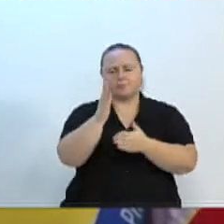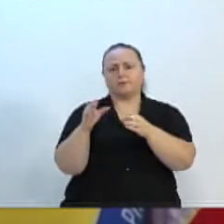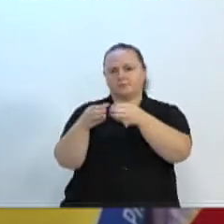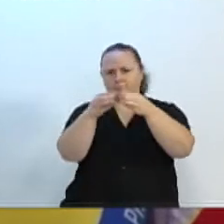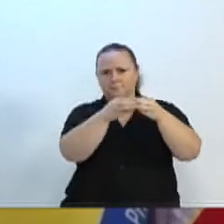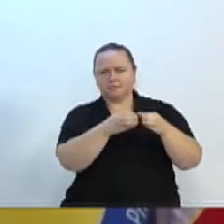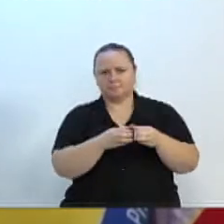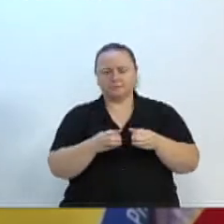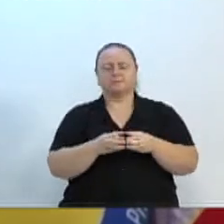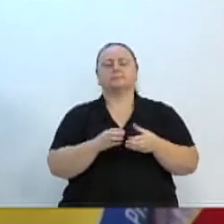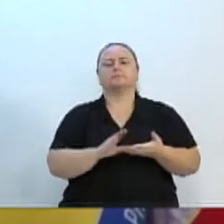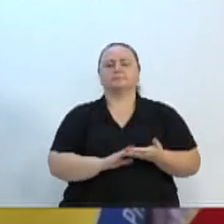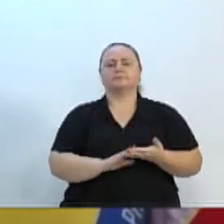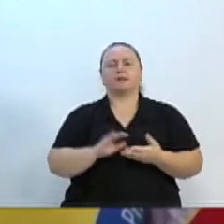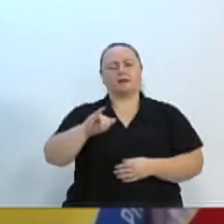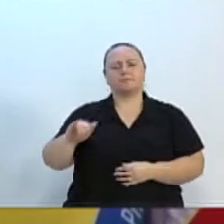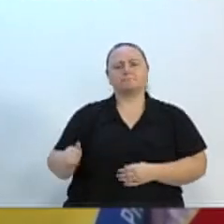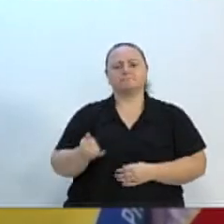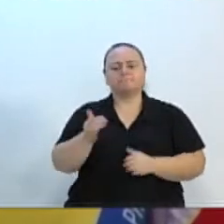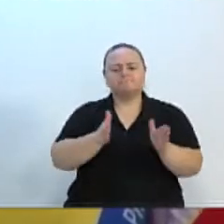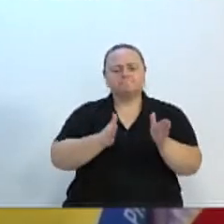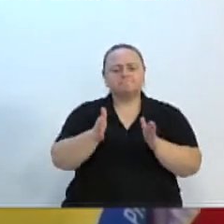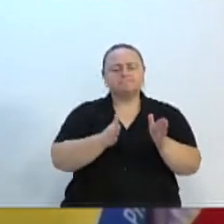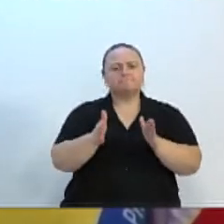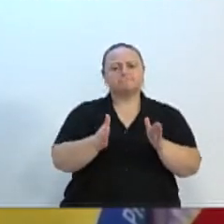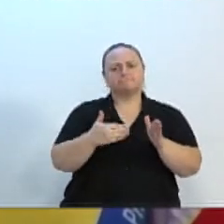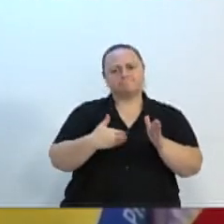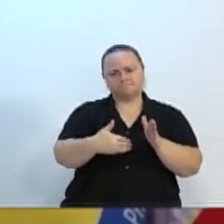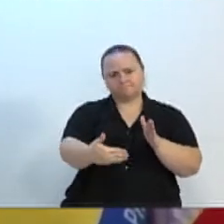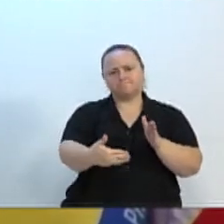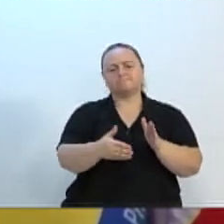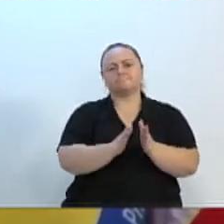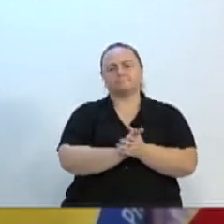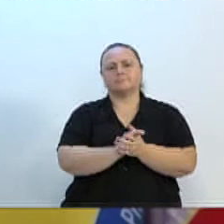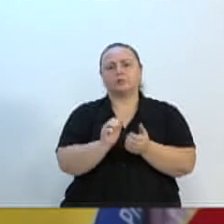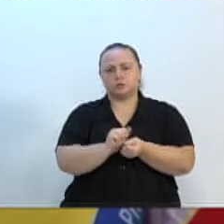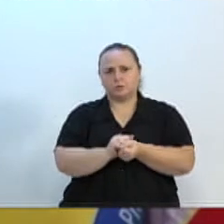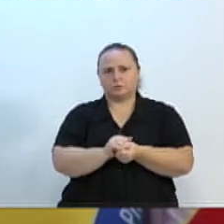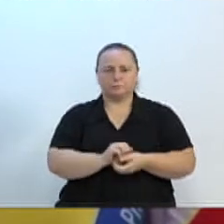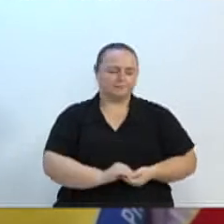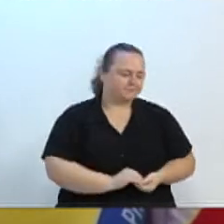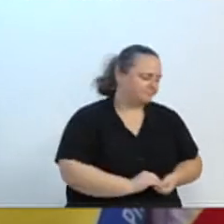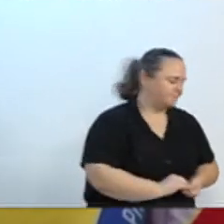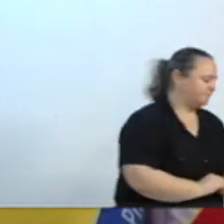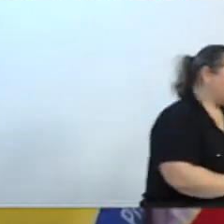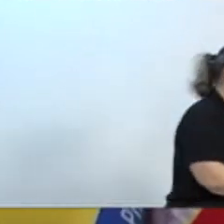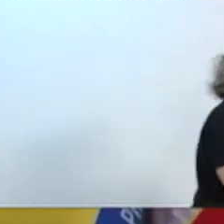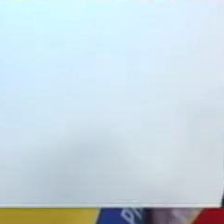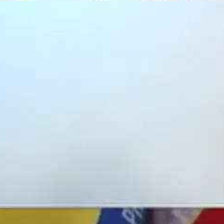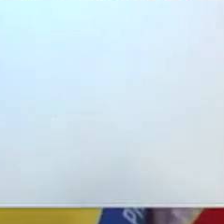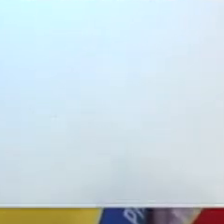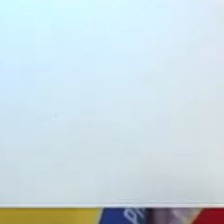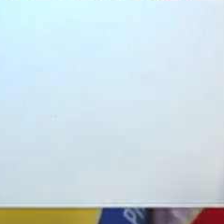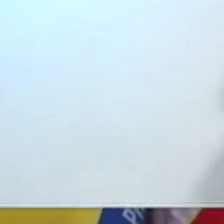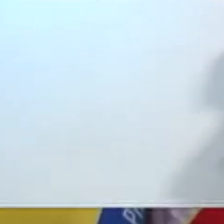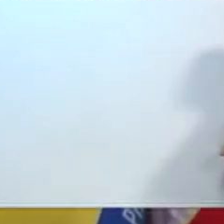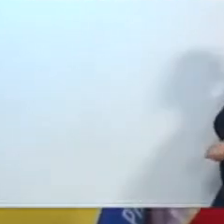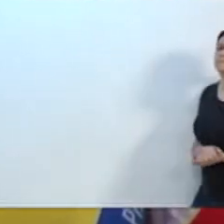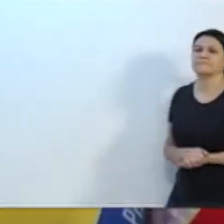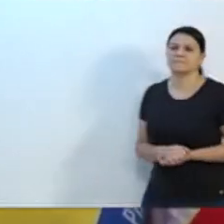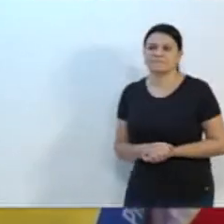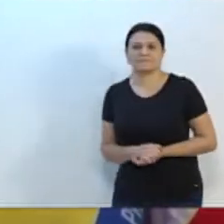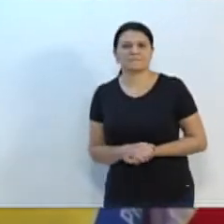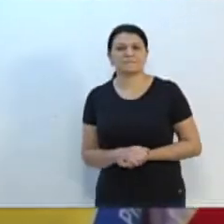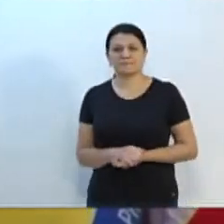da cidade, utilizando o nosso mandato também como um instrumento nesse diálogo. E não poderia deixar de destacar que hoje está fazendo,